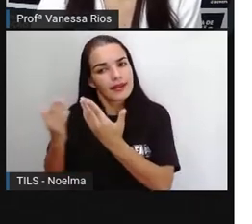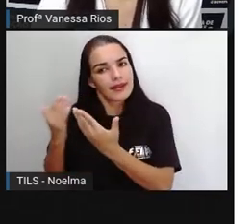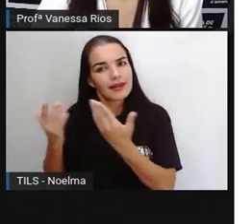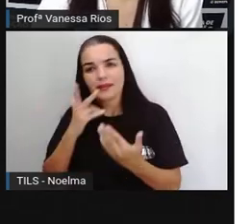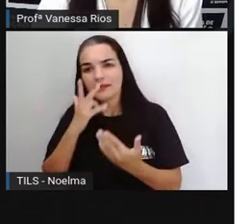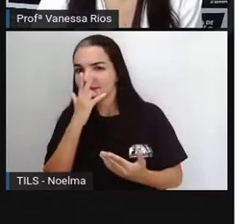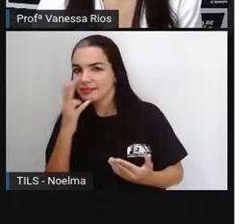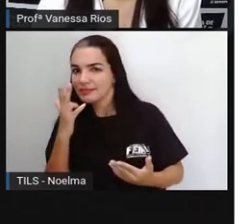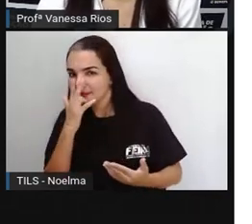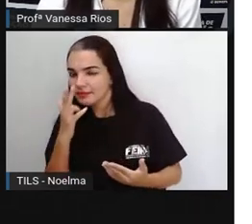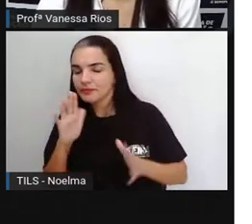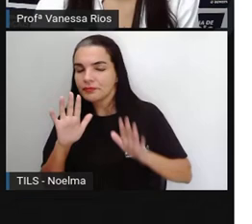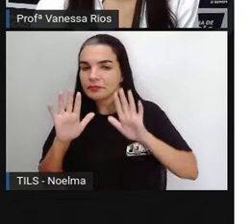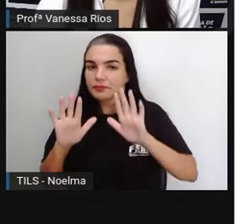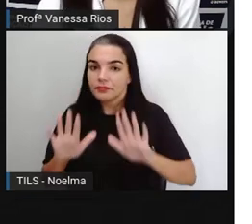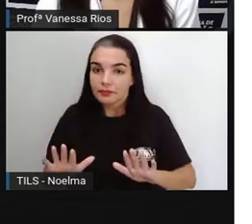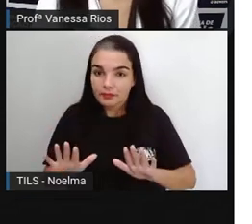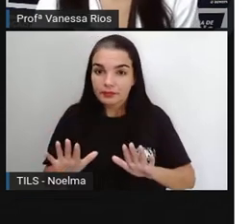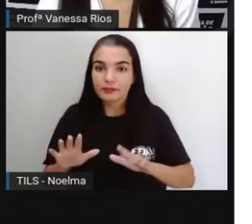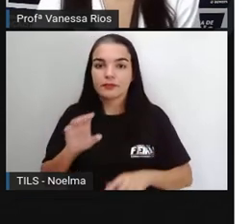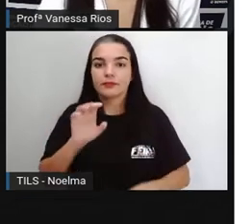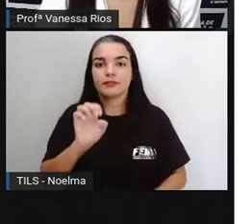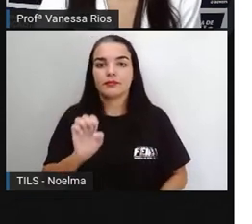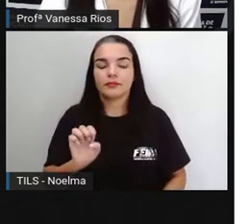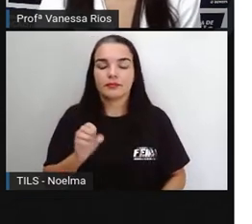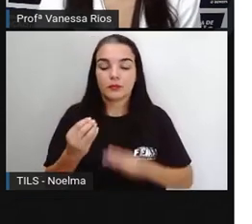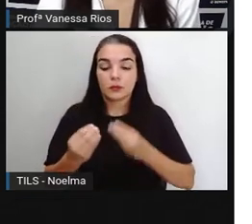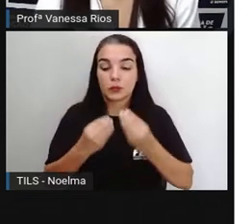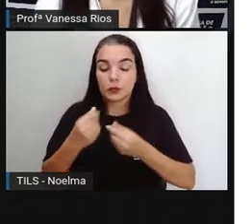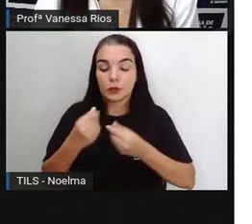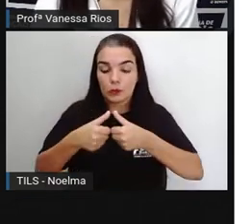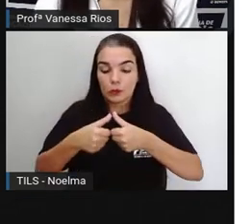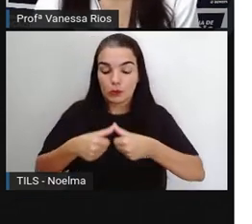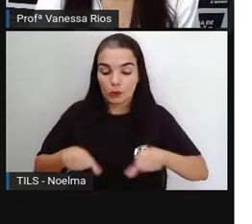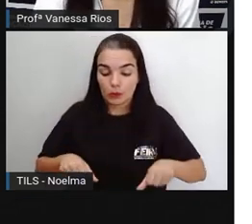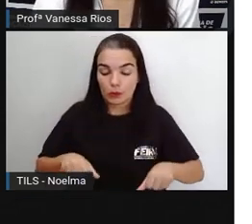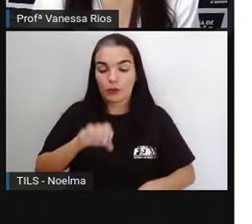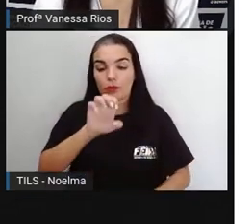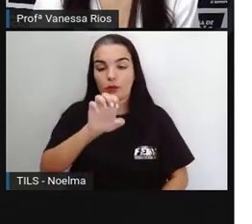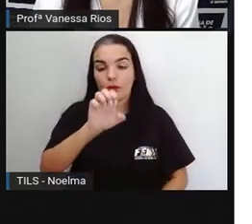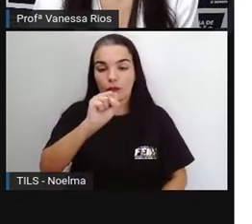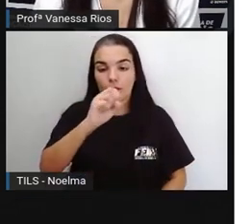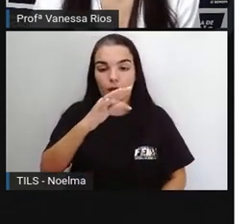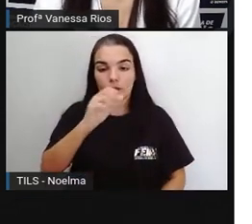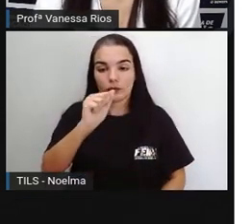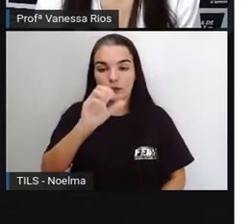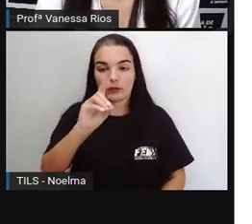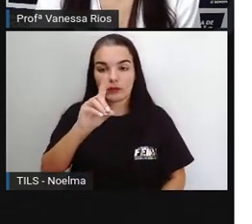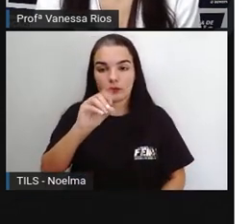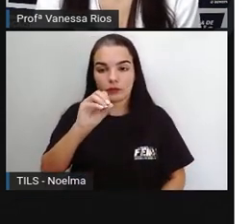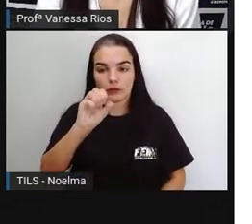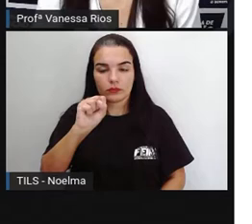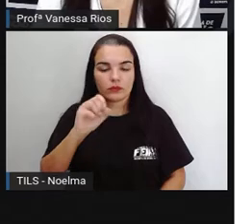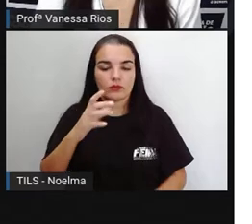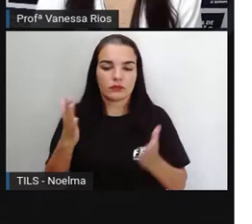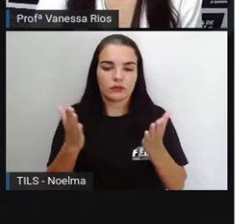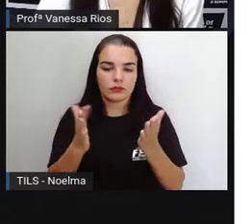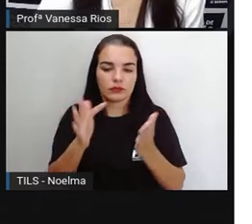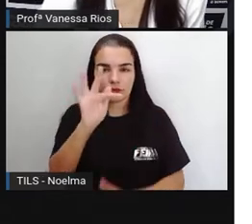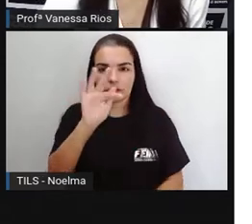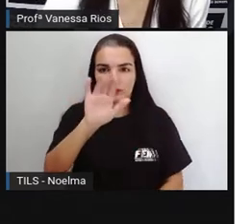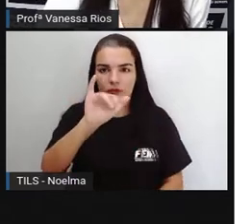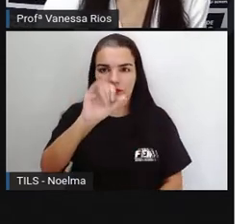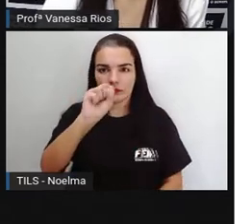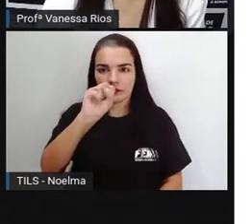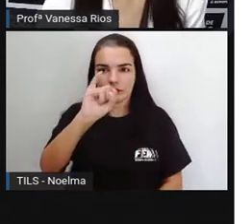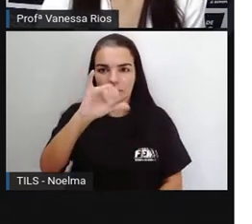em relação aos estados físicos, os diversos materiais que estão ao nosso redor, eles podem aparecer no